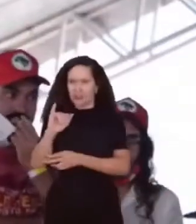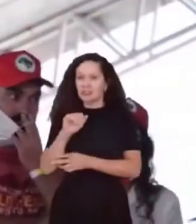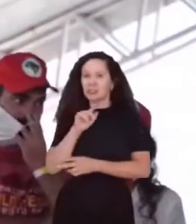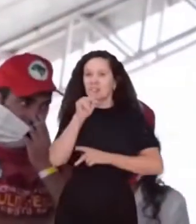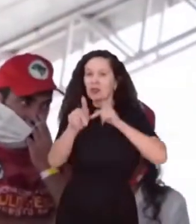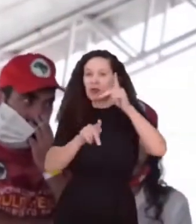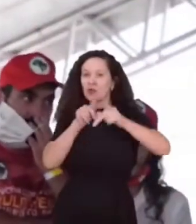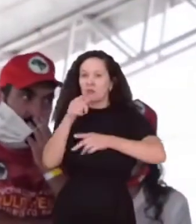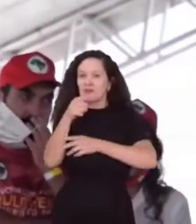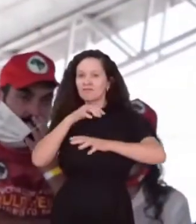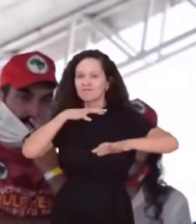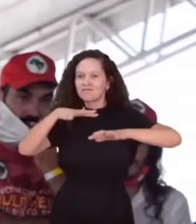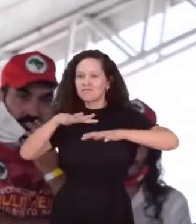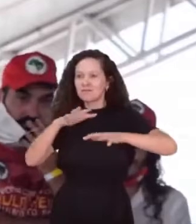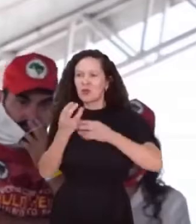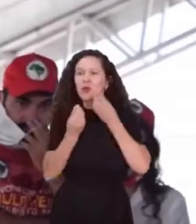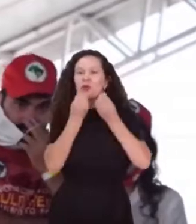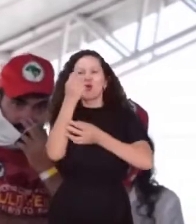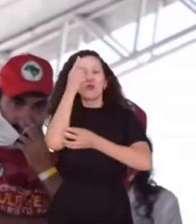resolver os problemas.